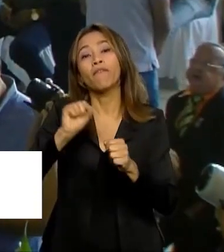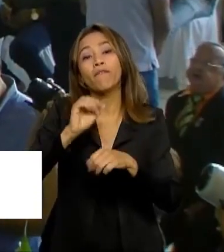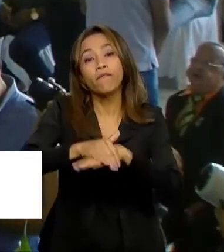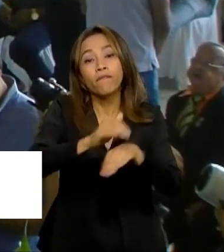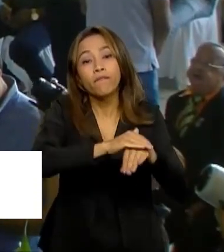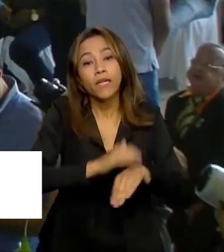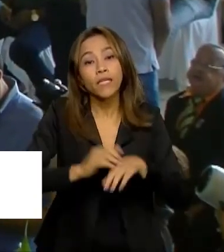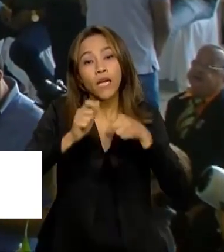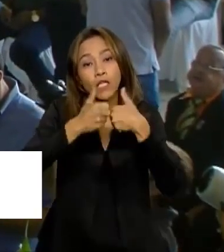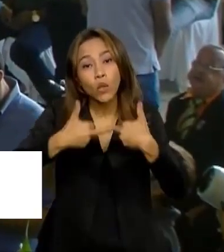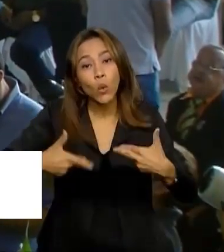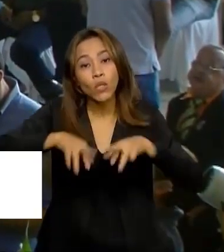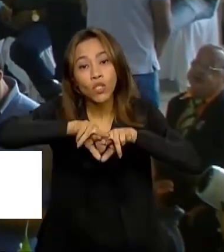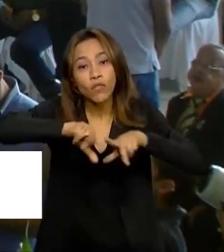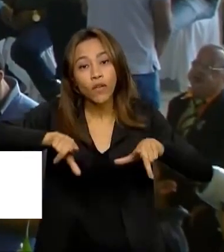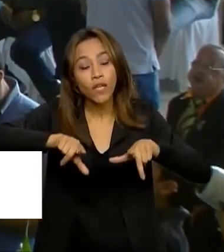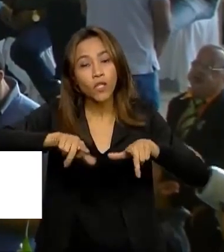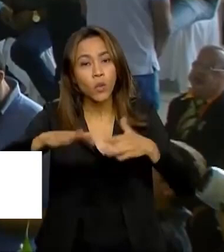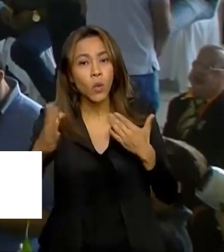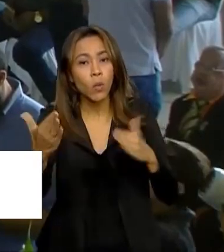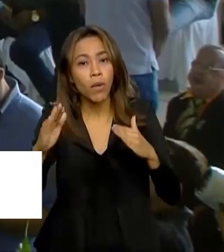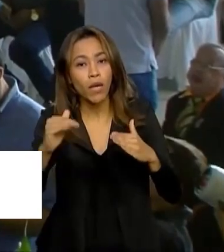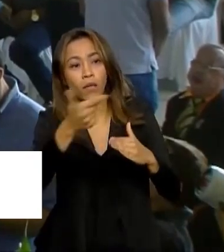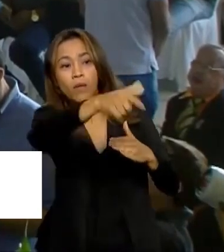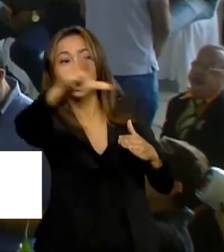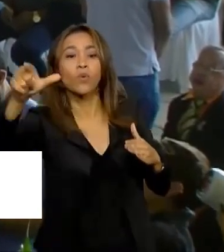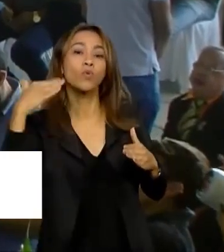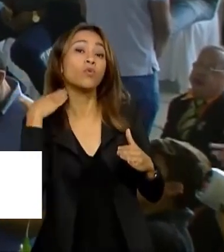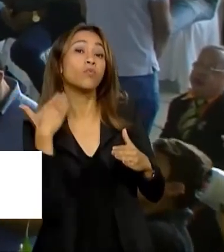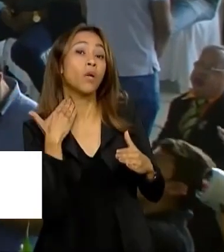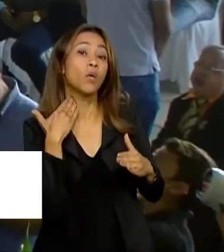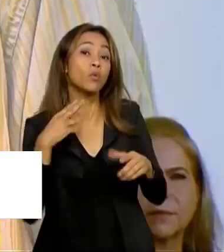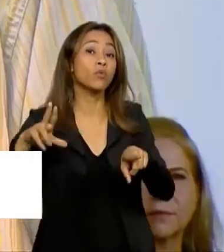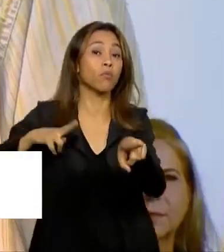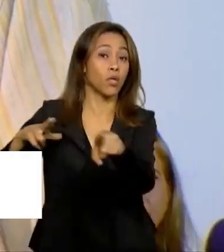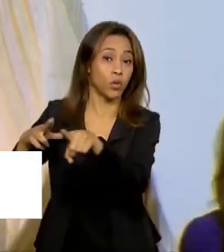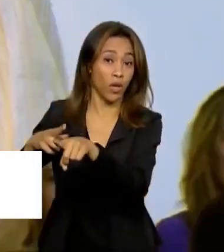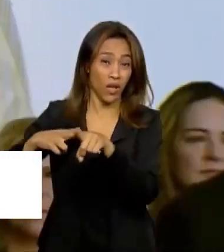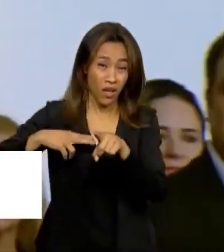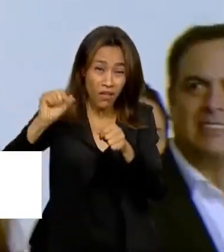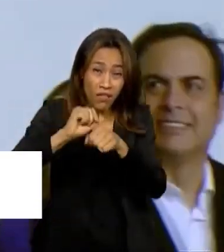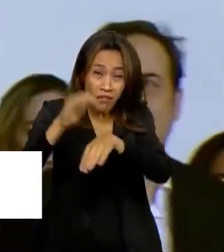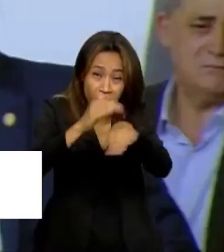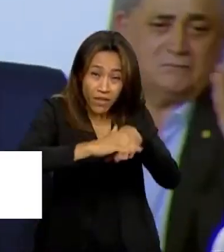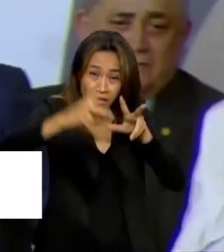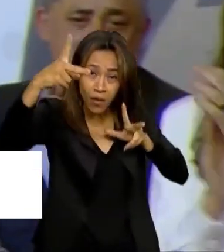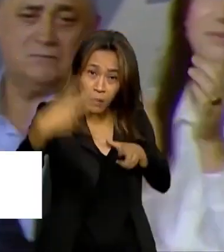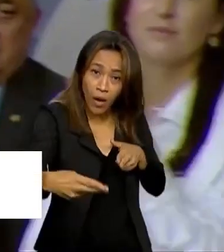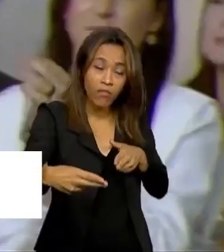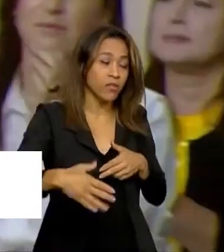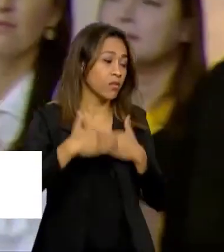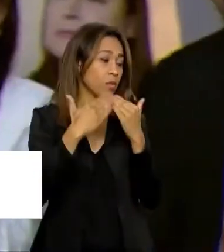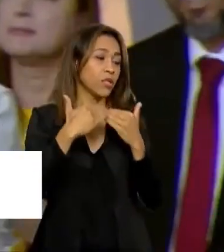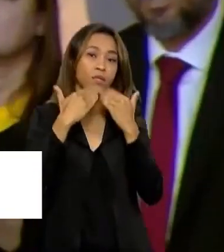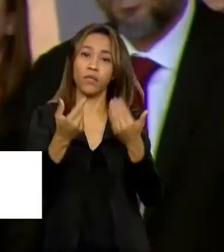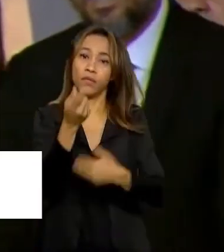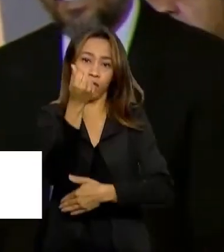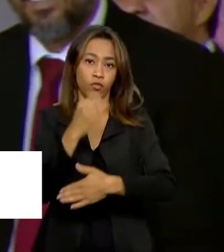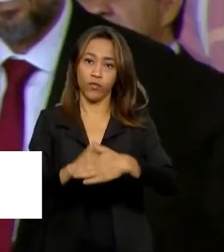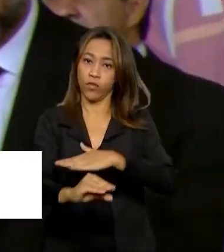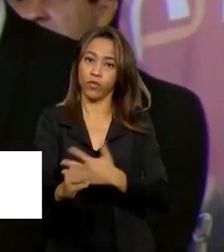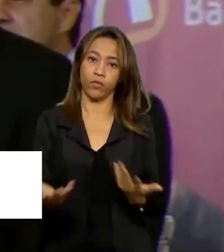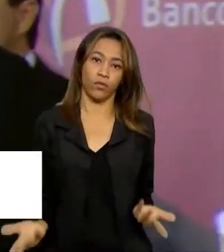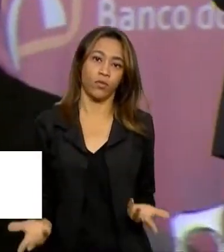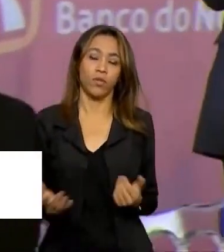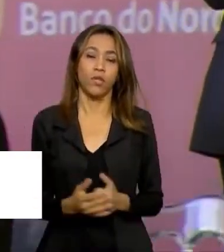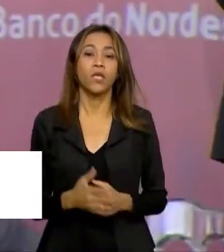diferentes do que faz os bancos privados. Se for para fazer igual, não precisa existir.